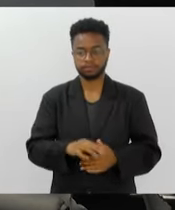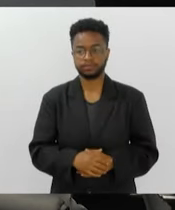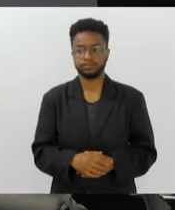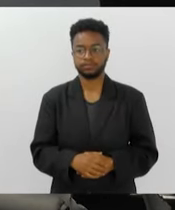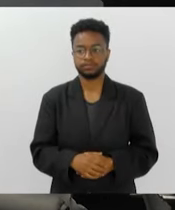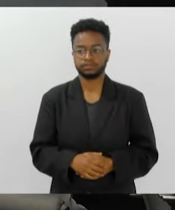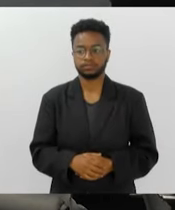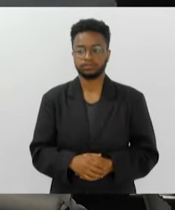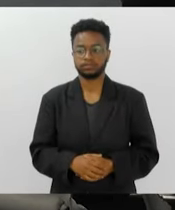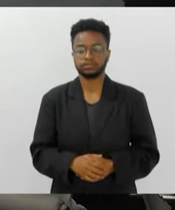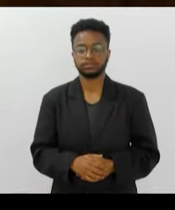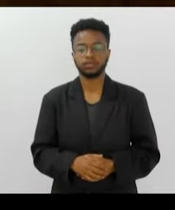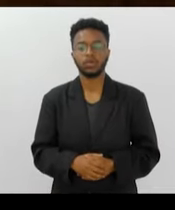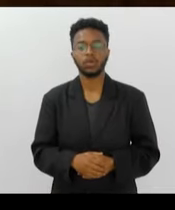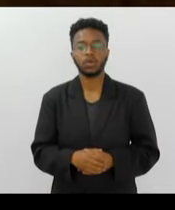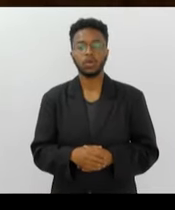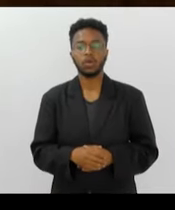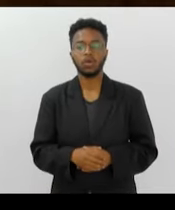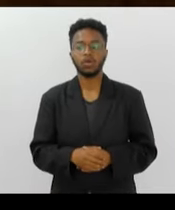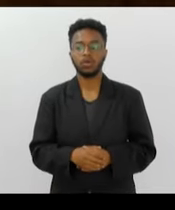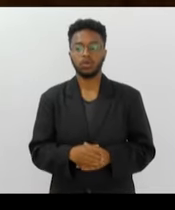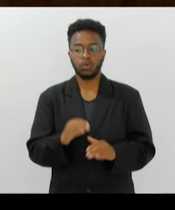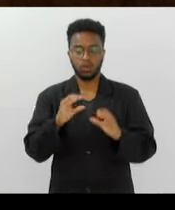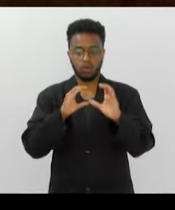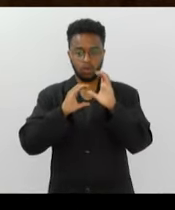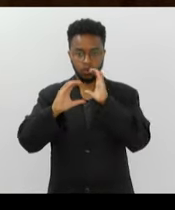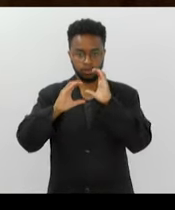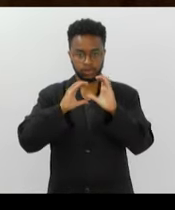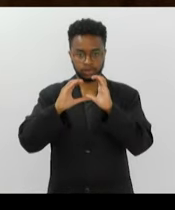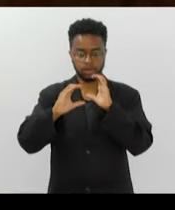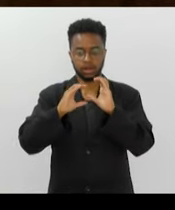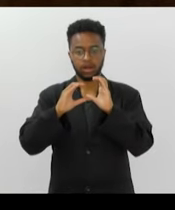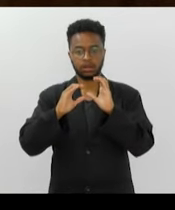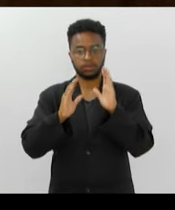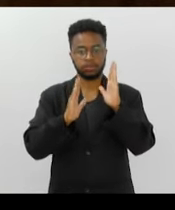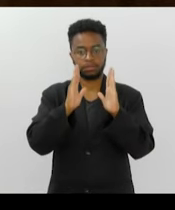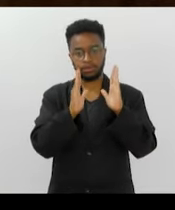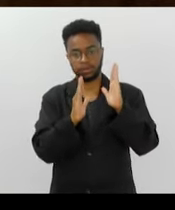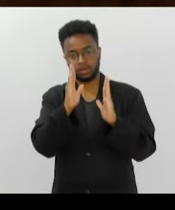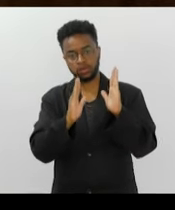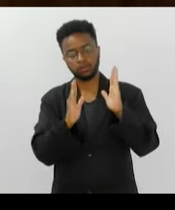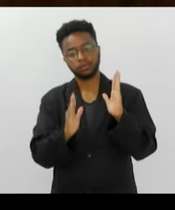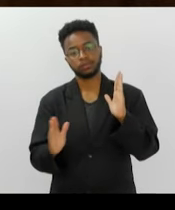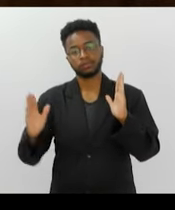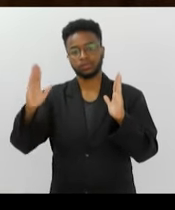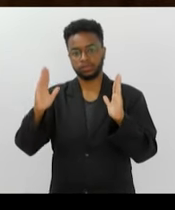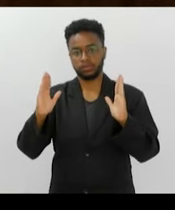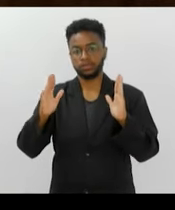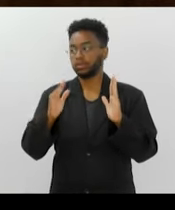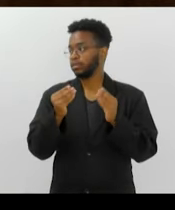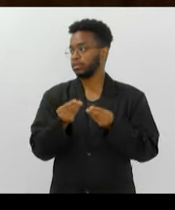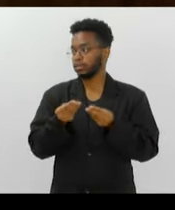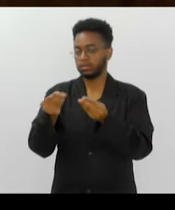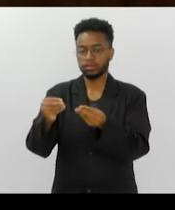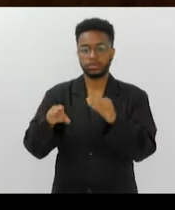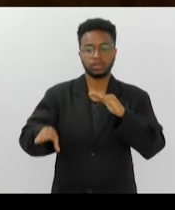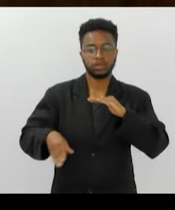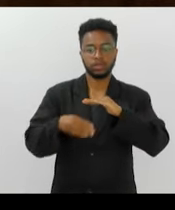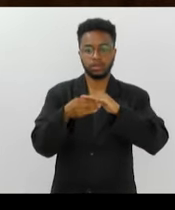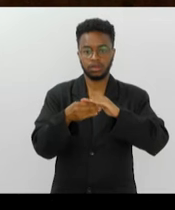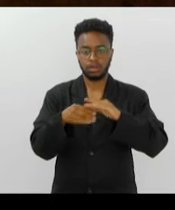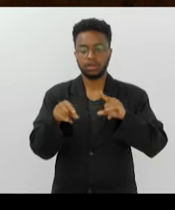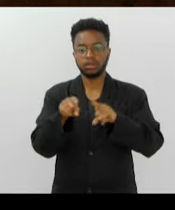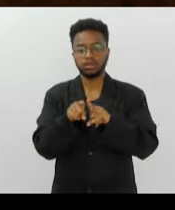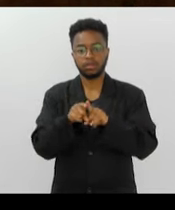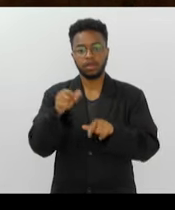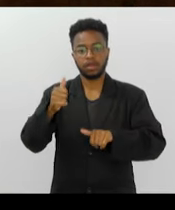perfeito comunicado de prorrogação apresentação de emendas a lei de revisão